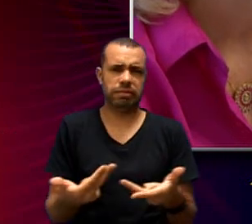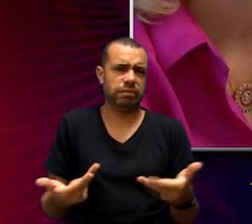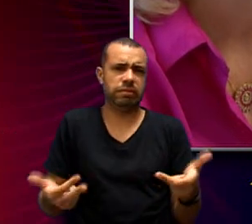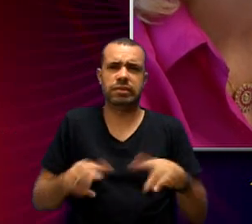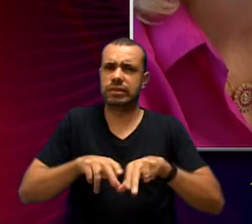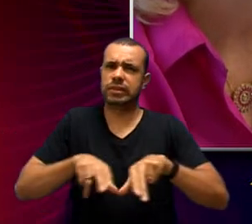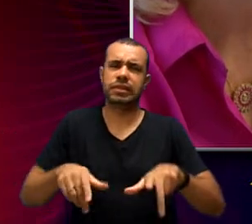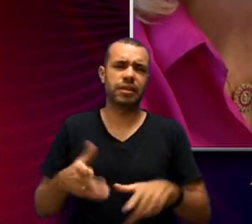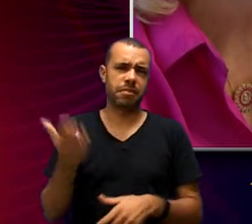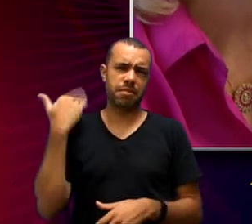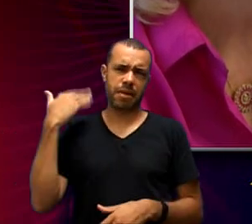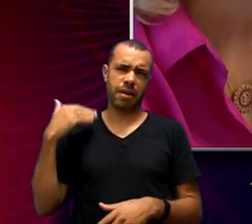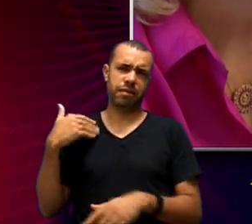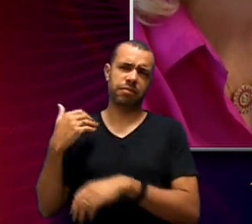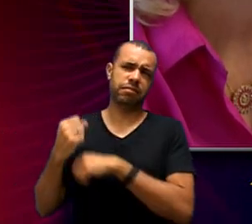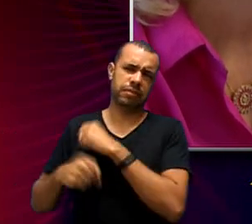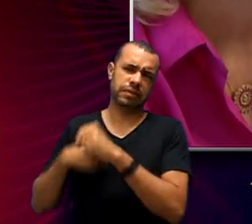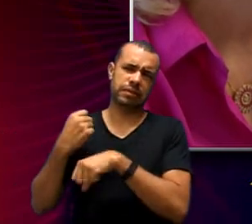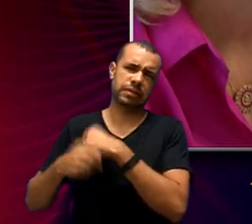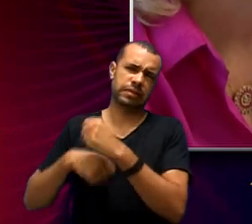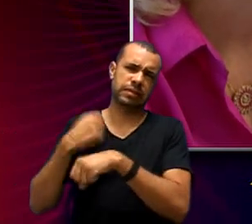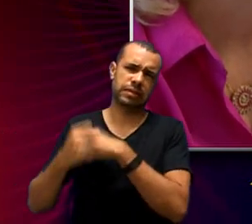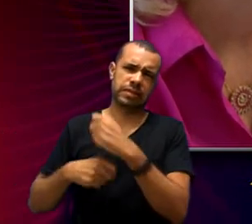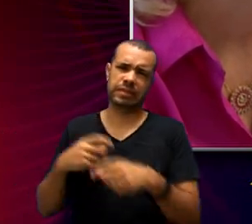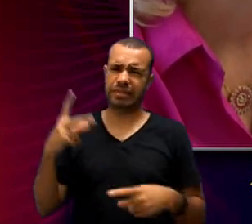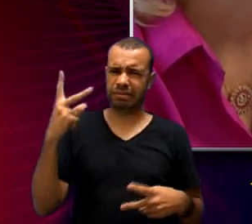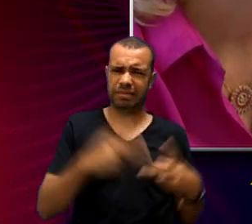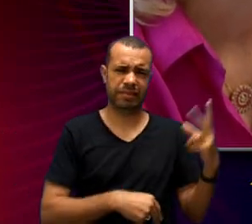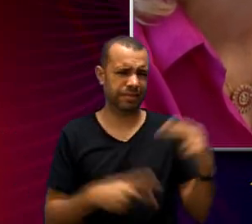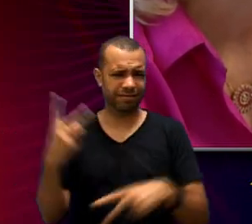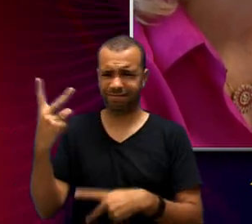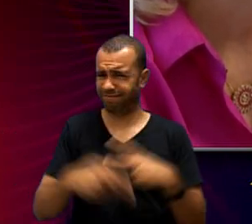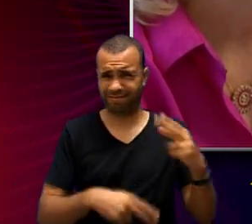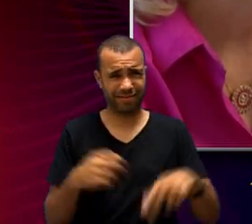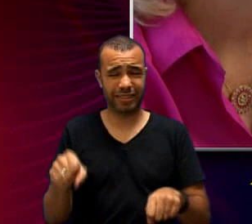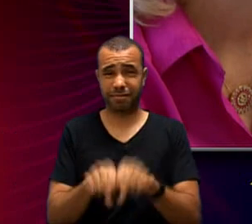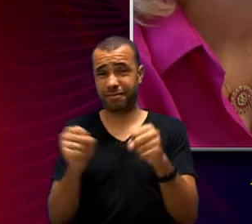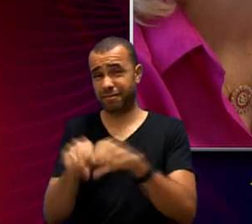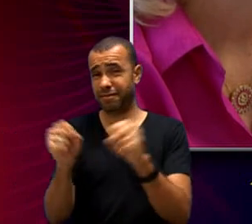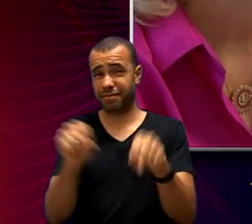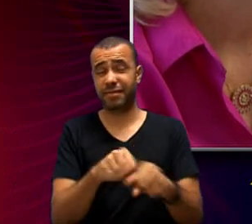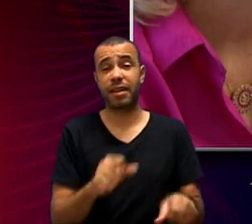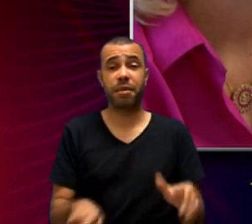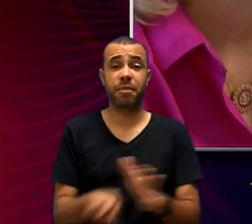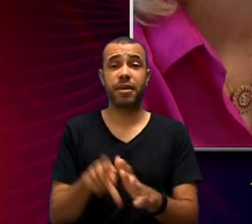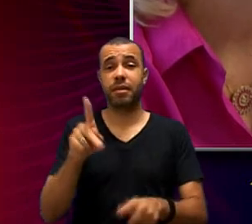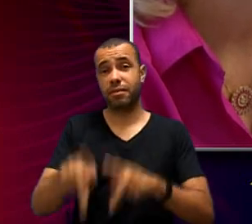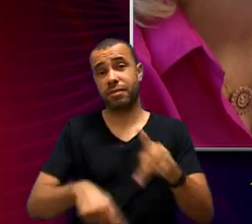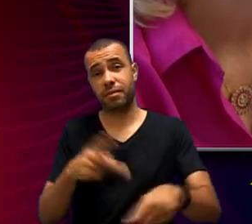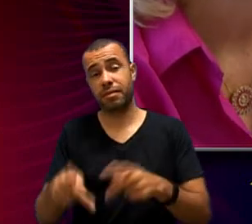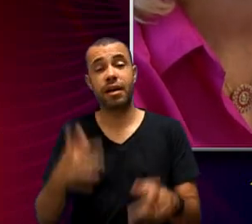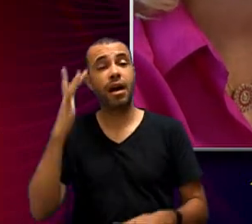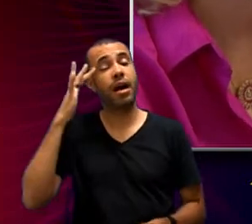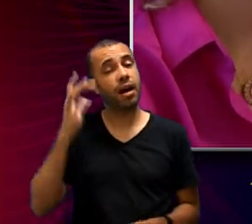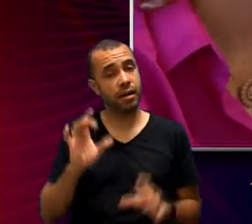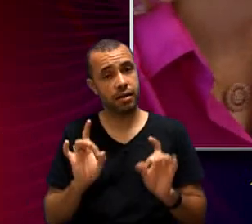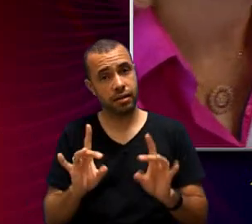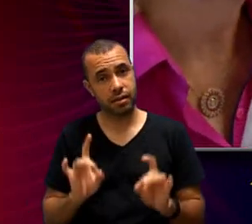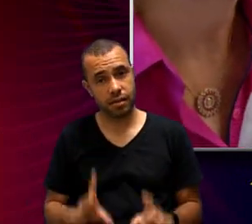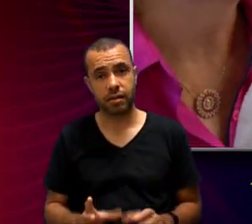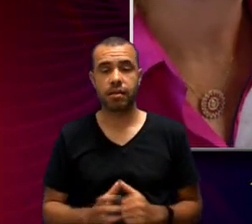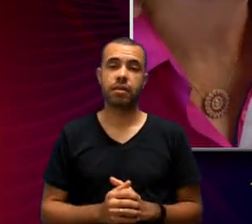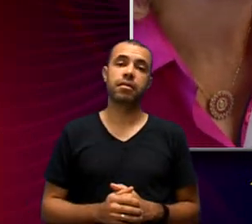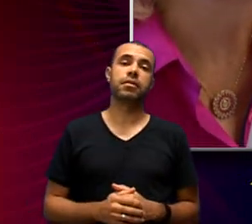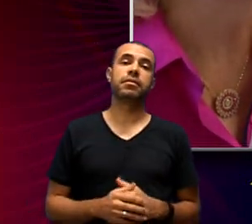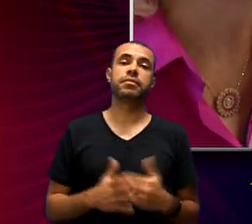administrações que passaram e acabaram, dilapidaram o patrimônio público. Né, Eu acredito, sim, que vai sair dessa. A administração